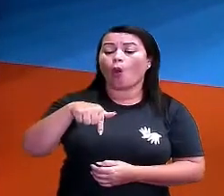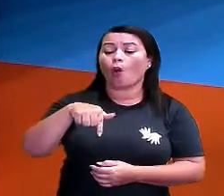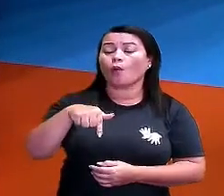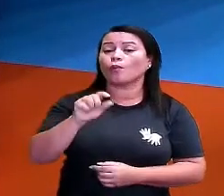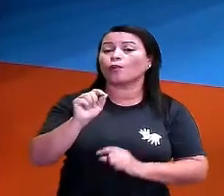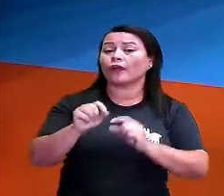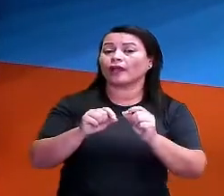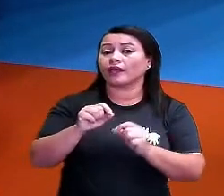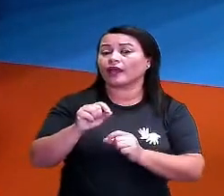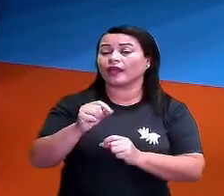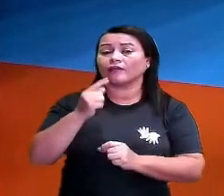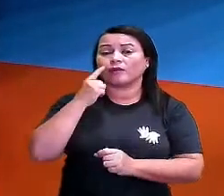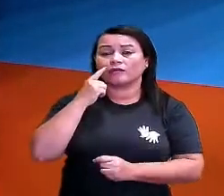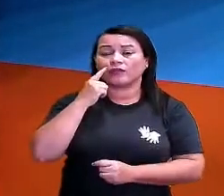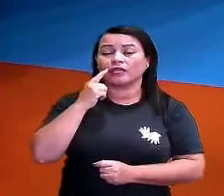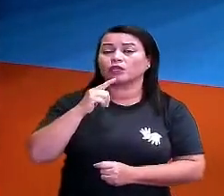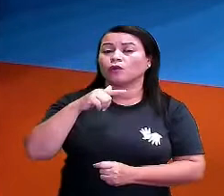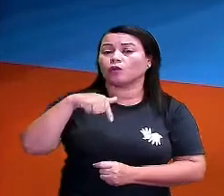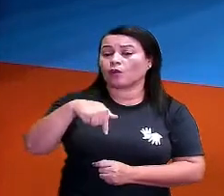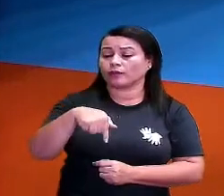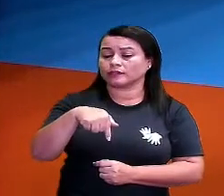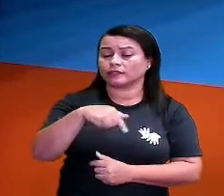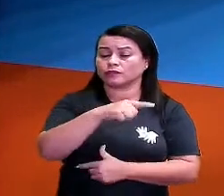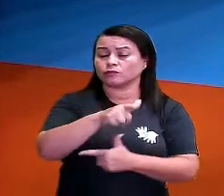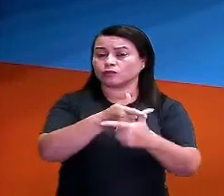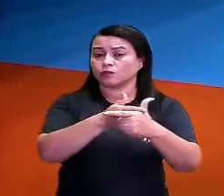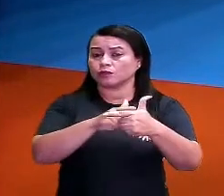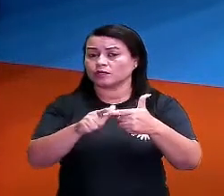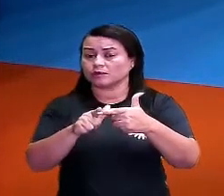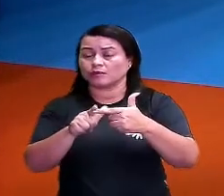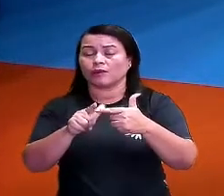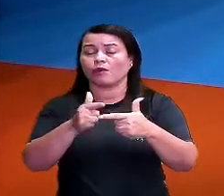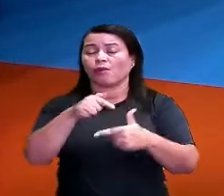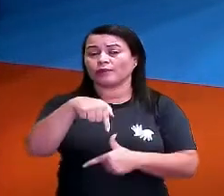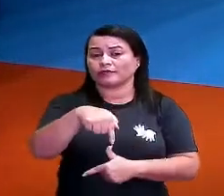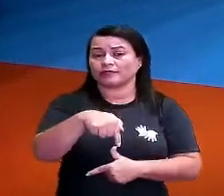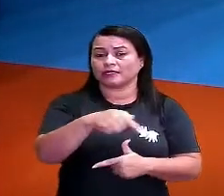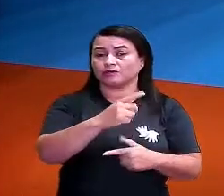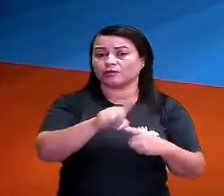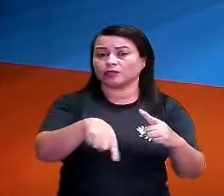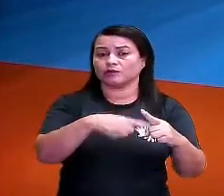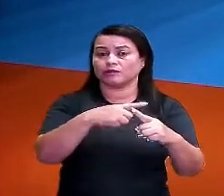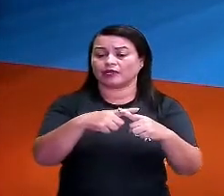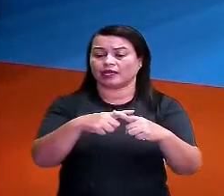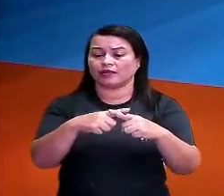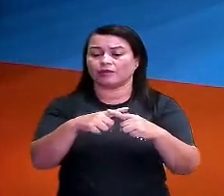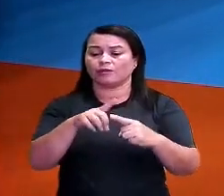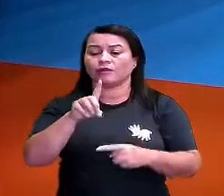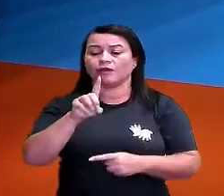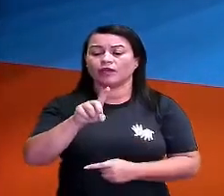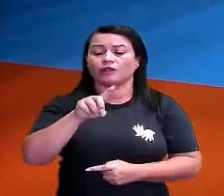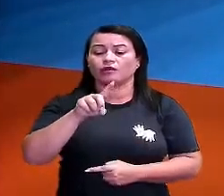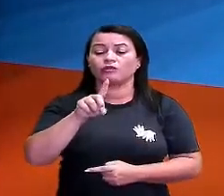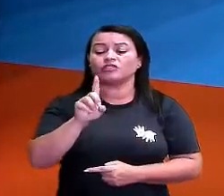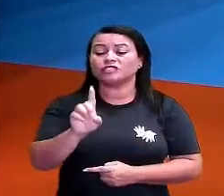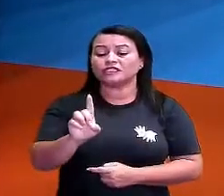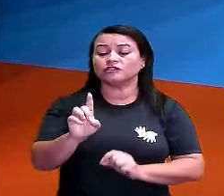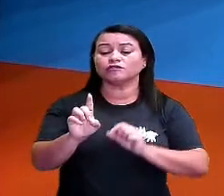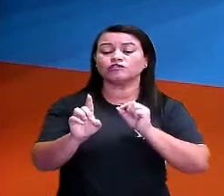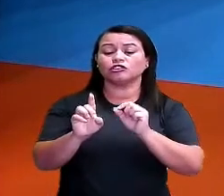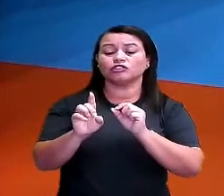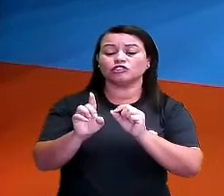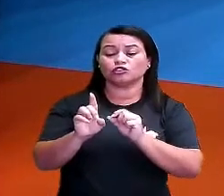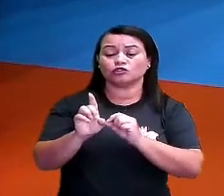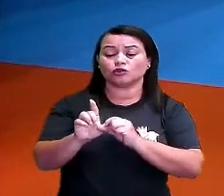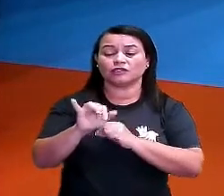multiplicado pelo divisor, achei o quociente, dividi aqui, ó, 10 dividido por 5 vai dar 2. 2